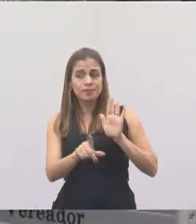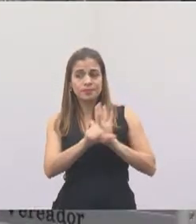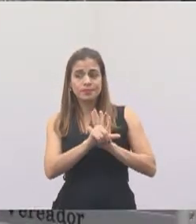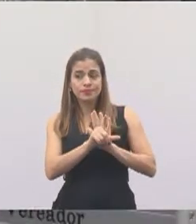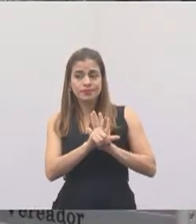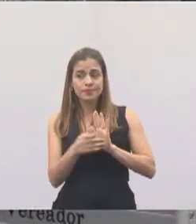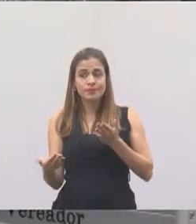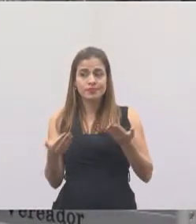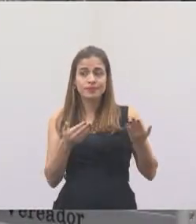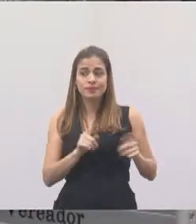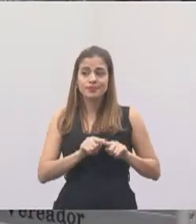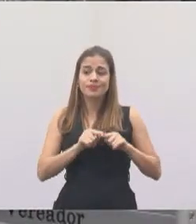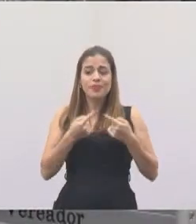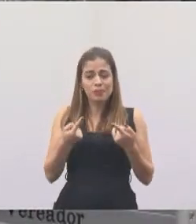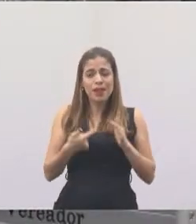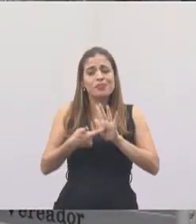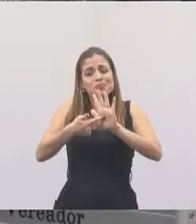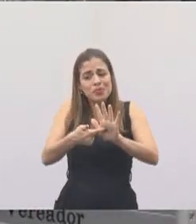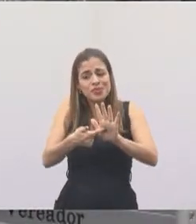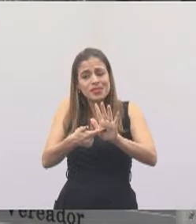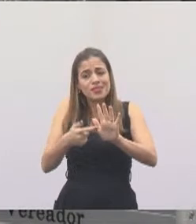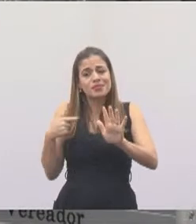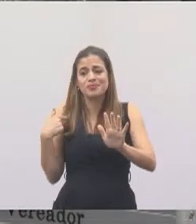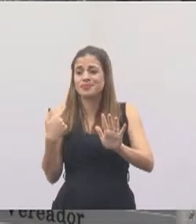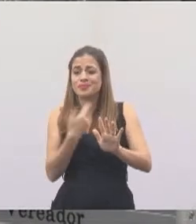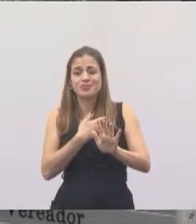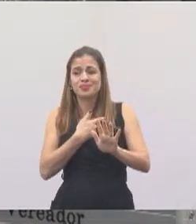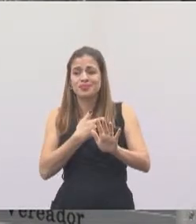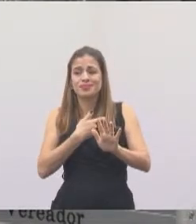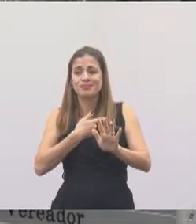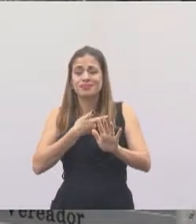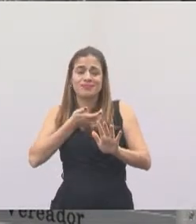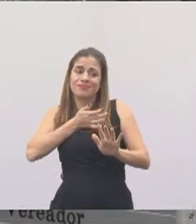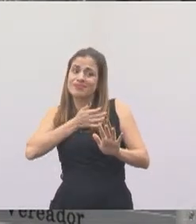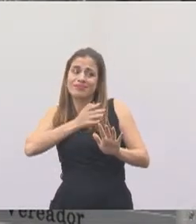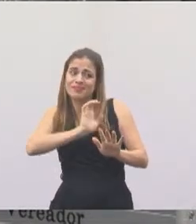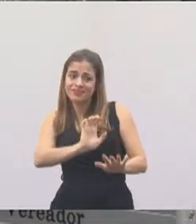vigor, mas destacar que a gente não gostaria de estar aumentando